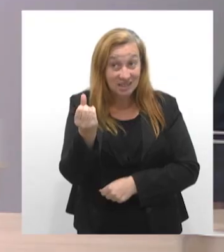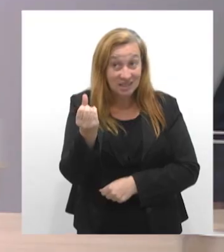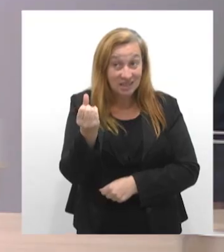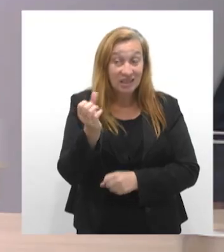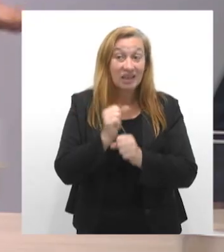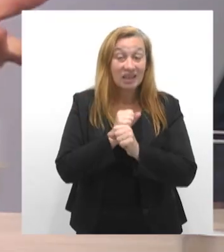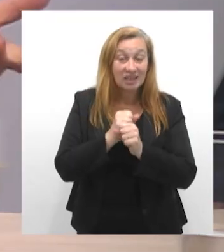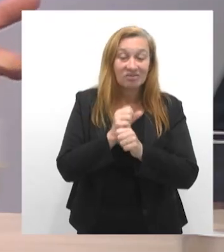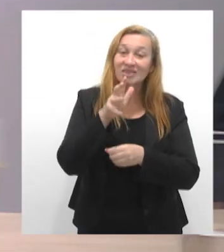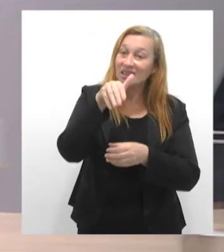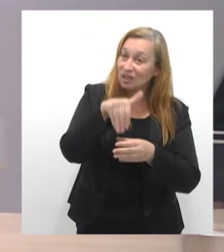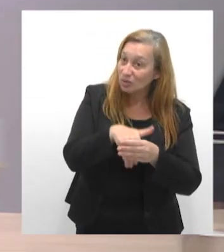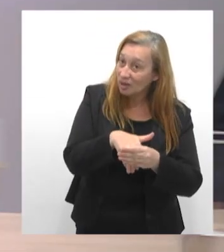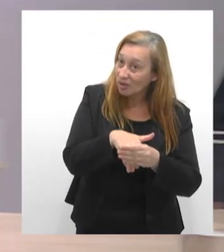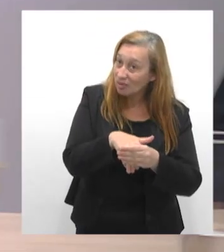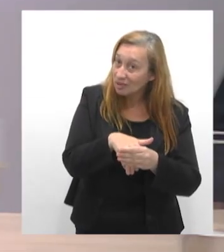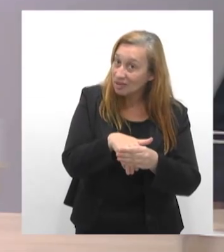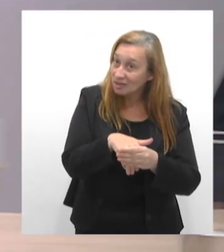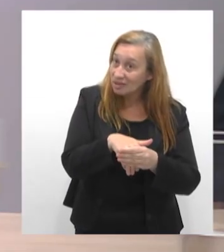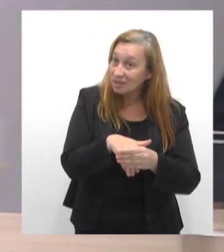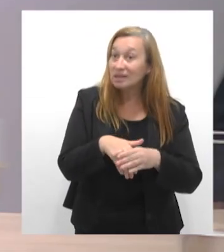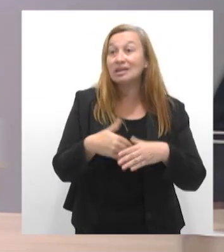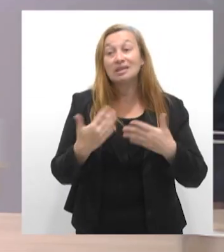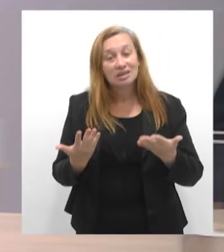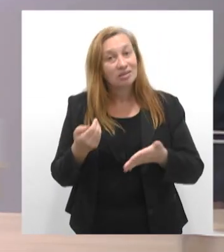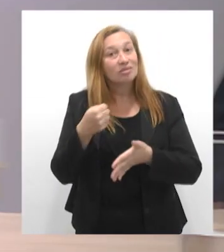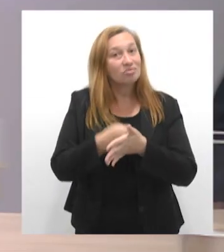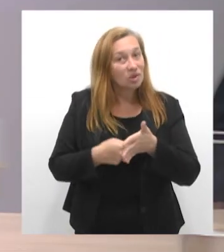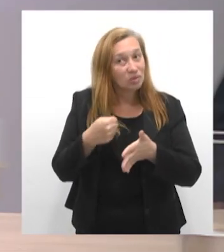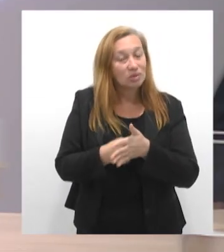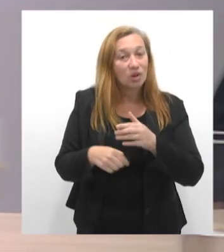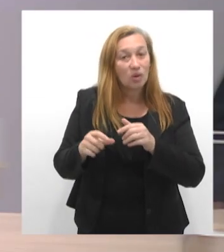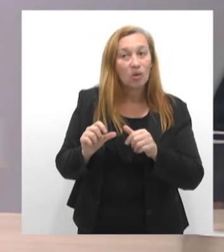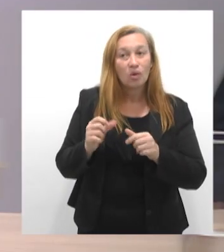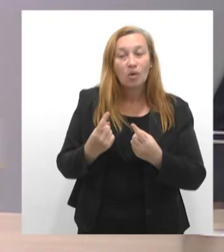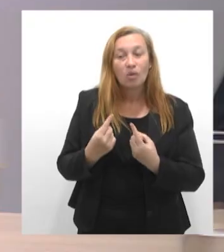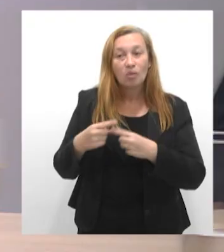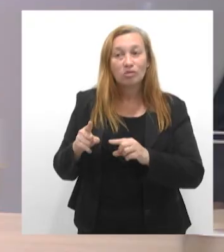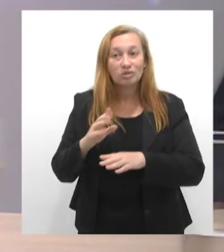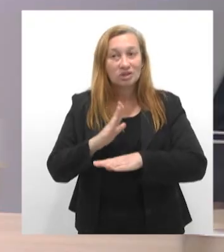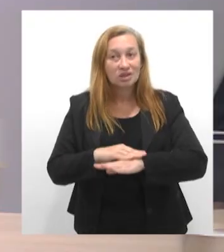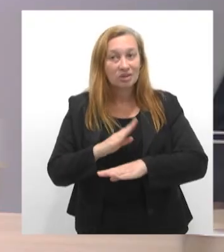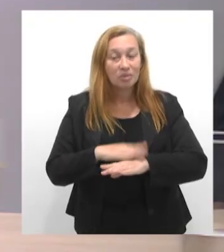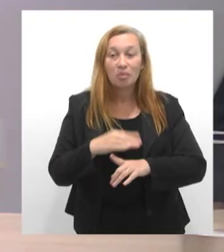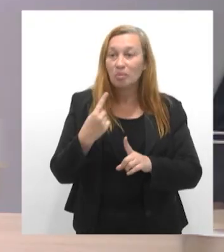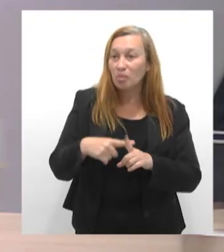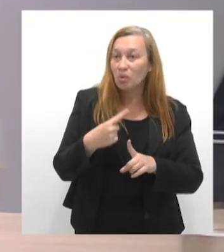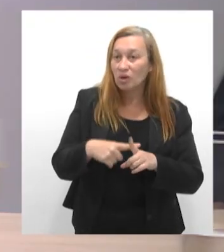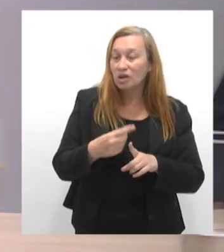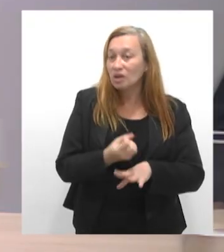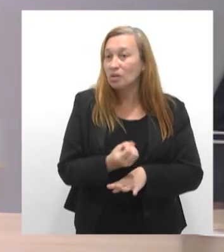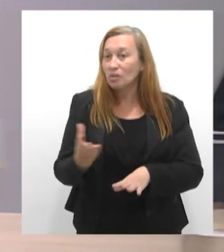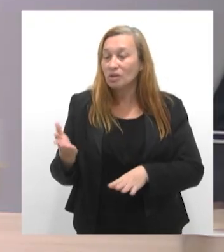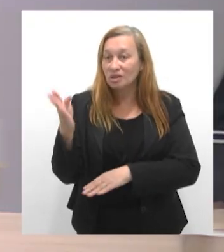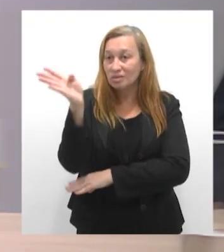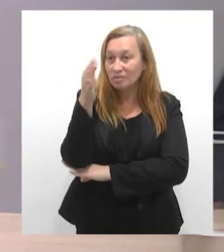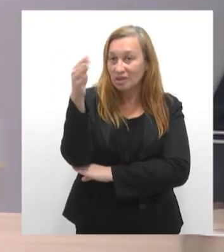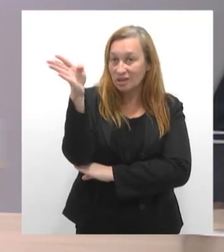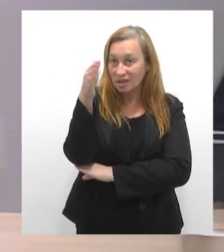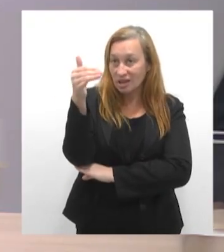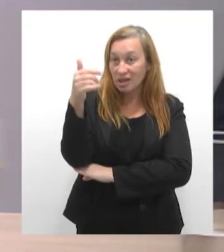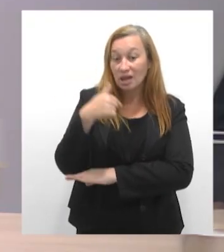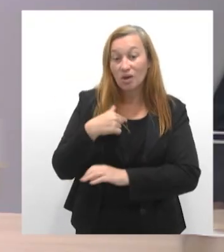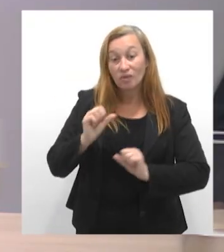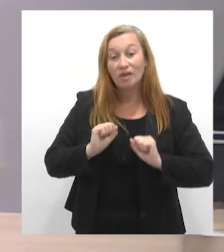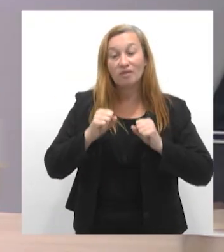ano eleitoral, né? Então, é uma luta contra o tempo, porque uma das bandeiras que eu sempre